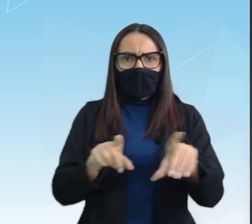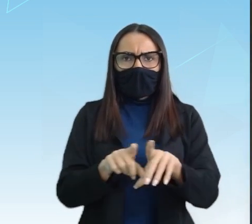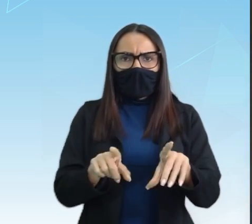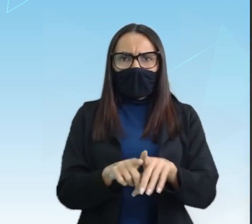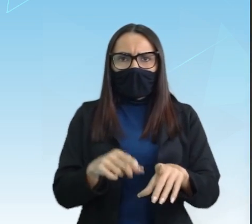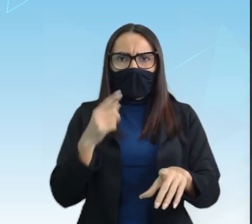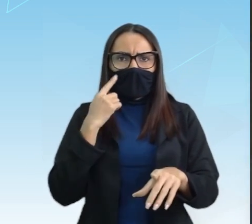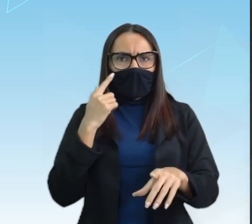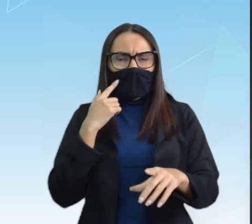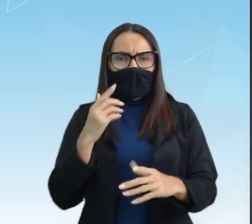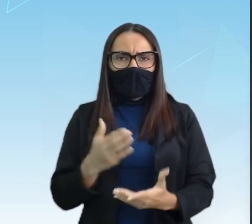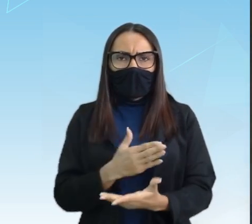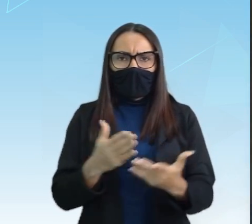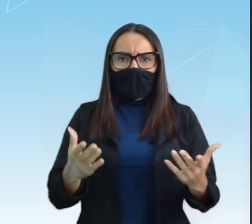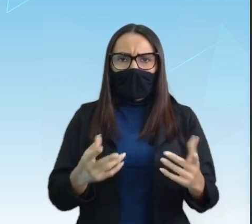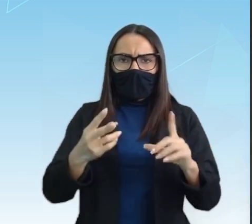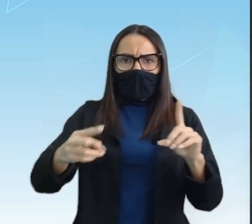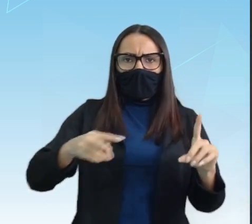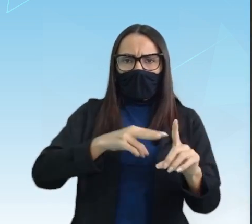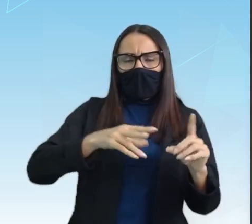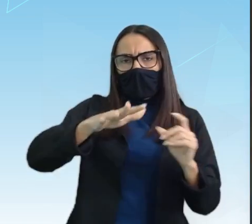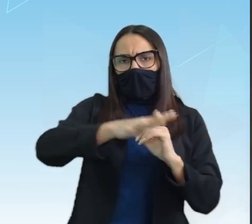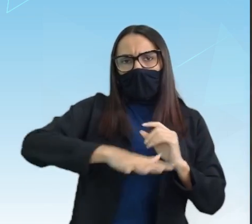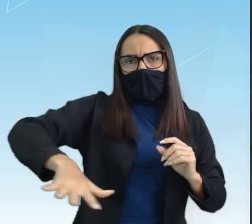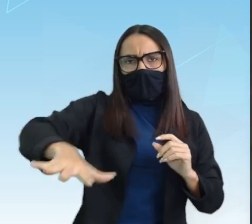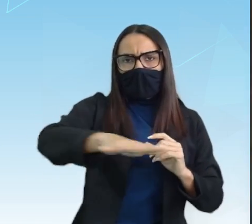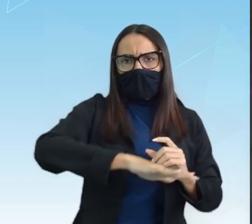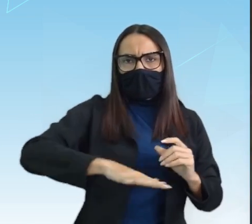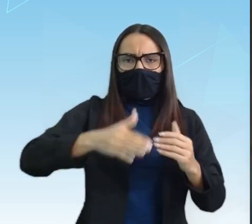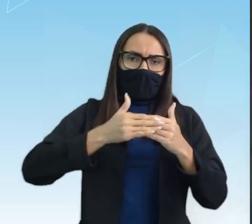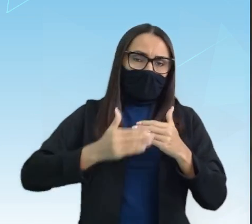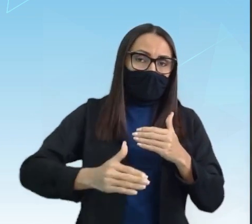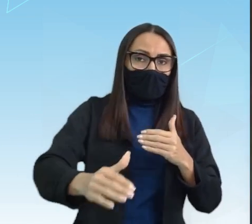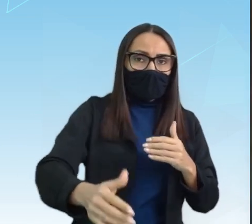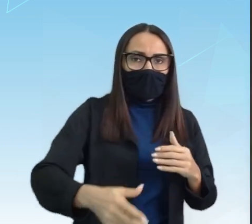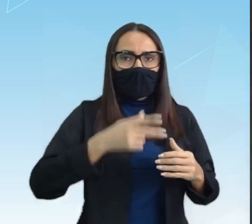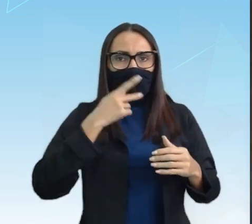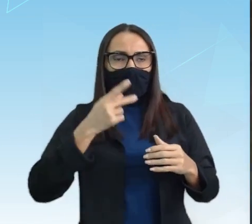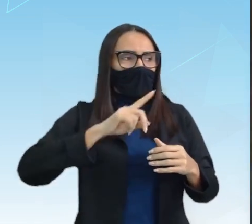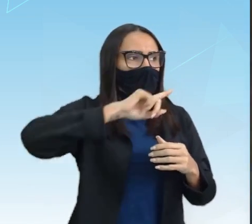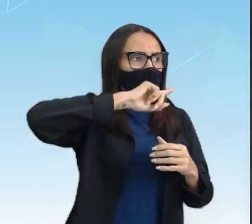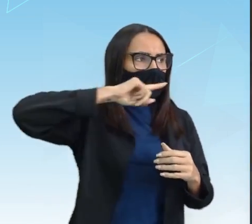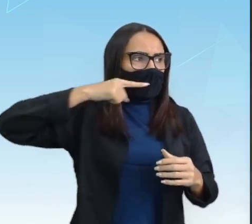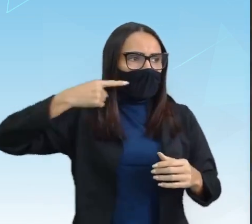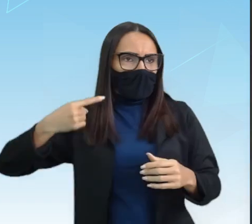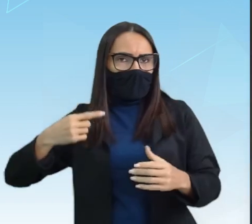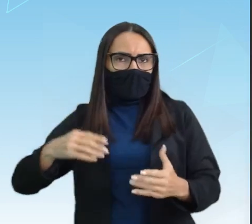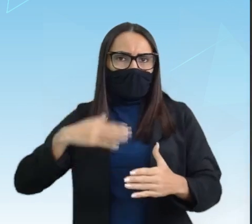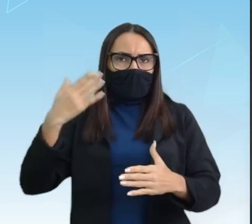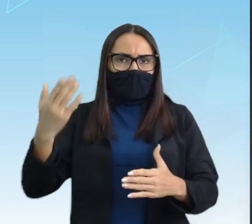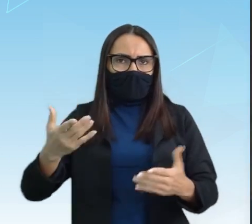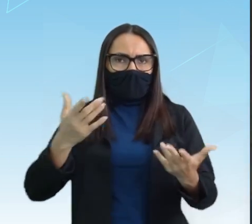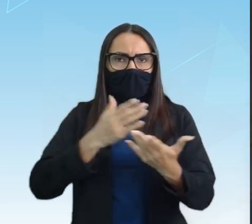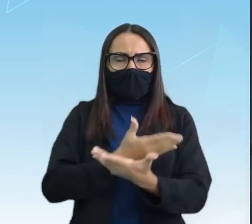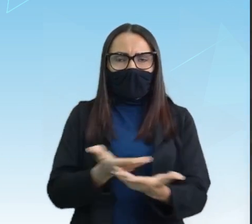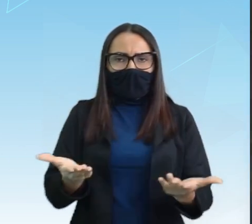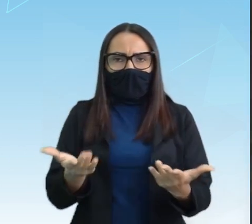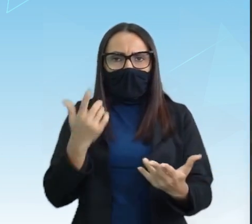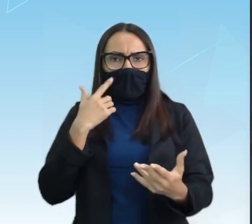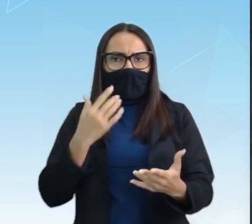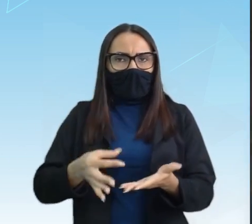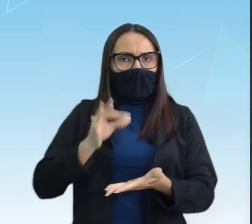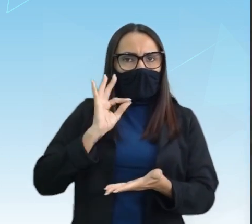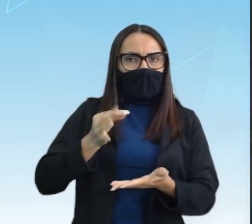no Brasil, ela ocupa um território que teve início, como eu falei, cana-de-açúcar, depois veio o café e depois